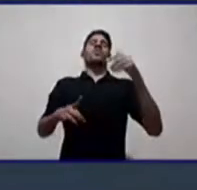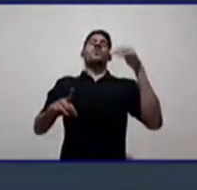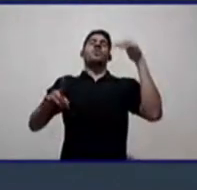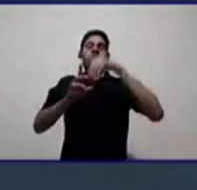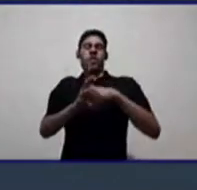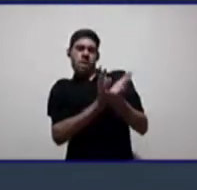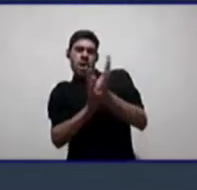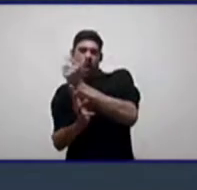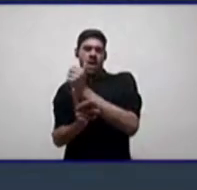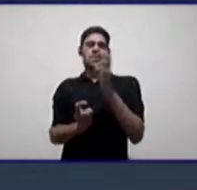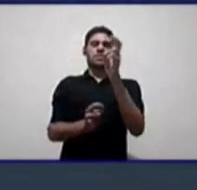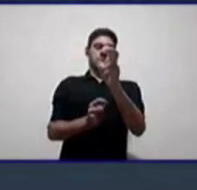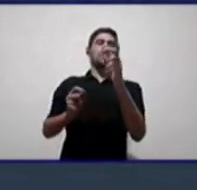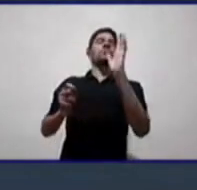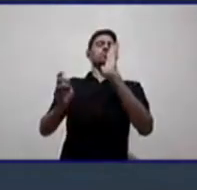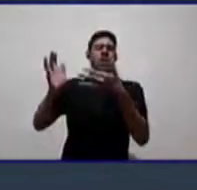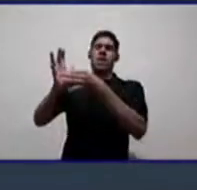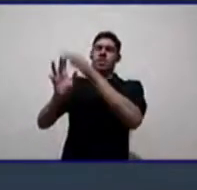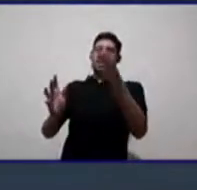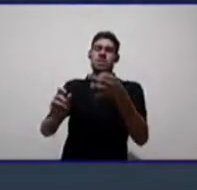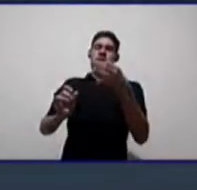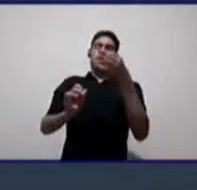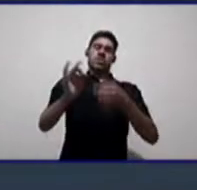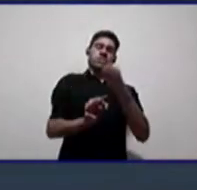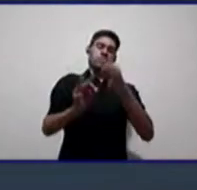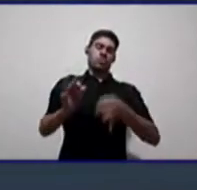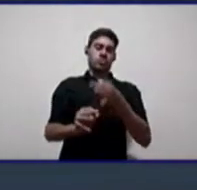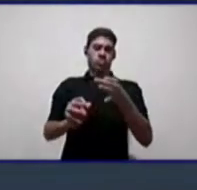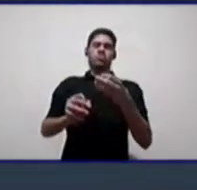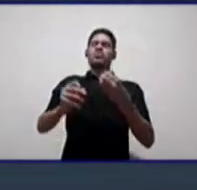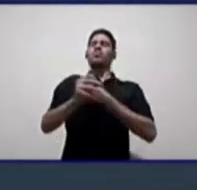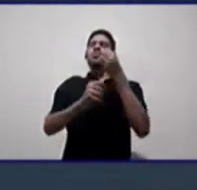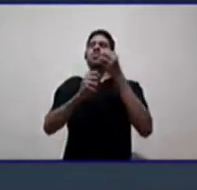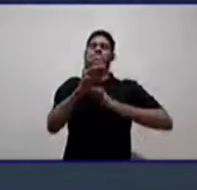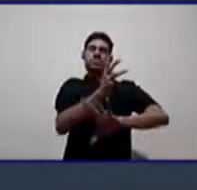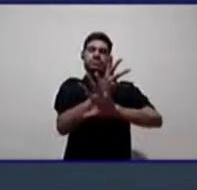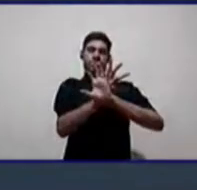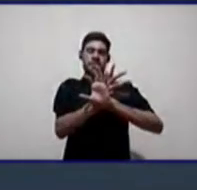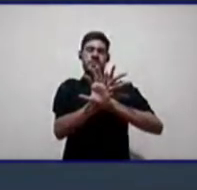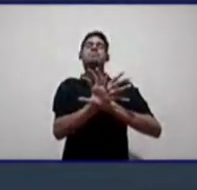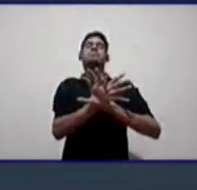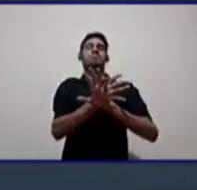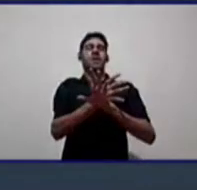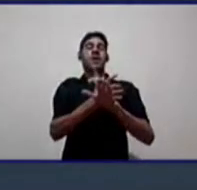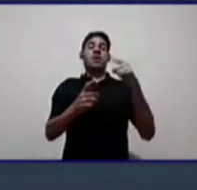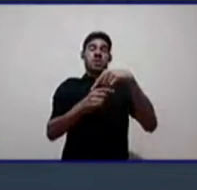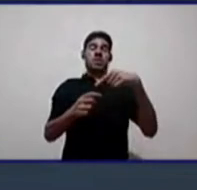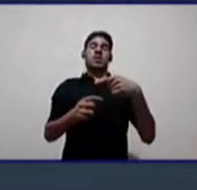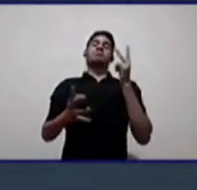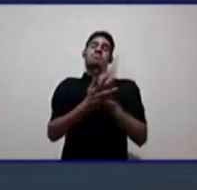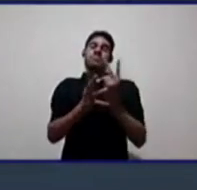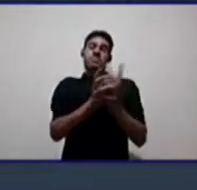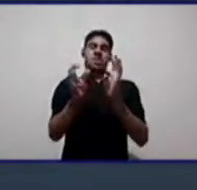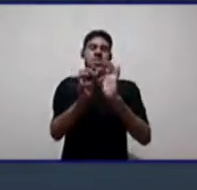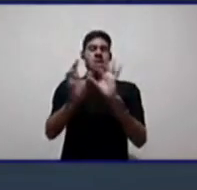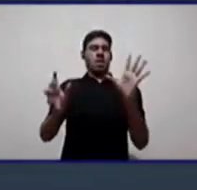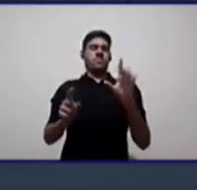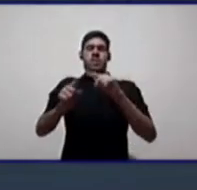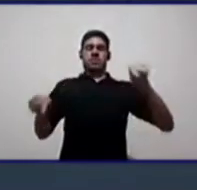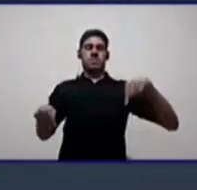presidente, o feito foi destacado para julgamento na sessão por videoconferência. Nessa quadra, mantida a liberação pelo